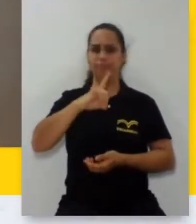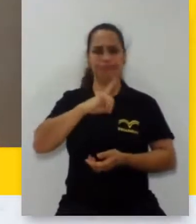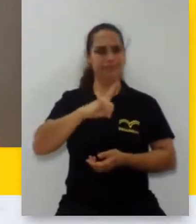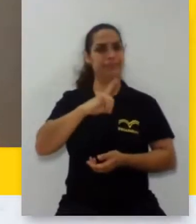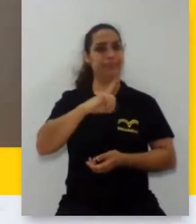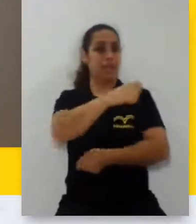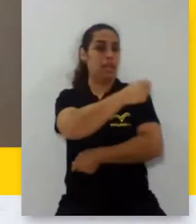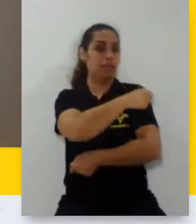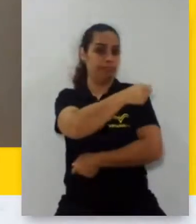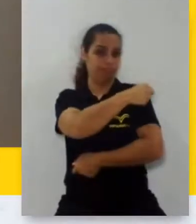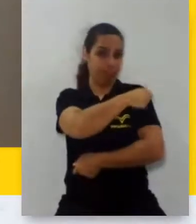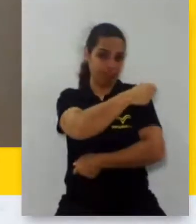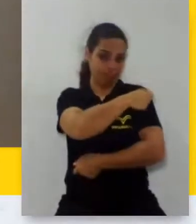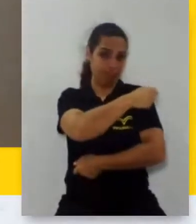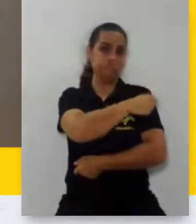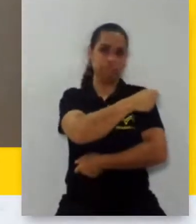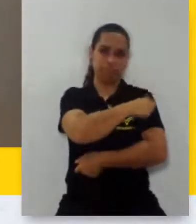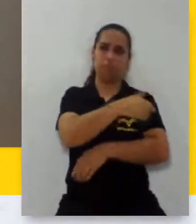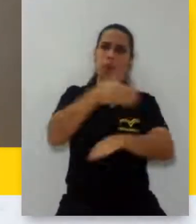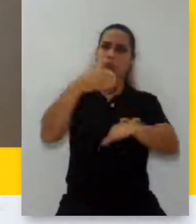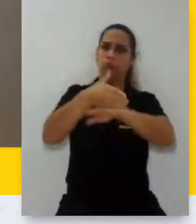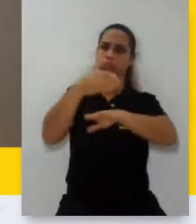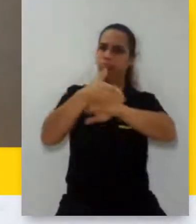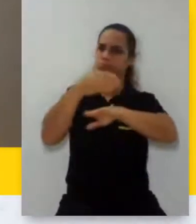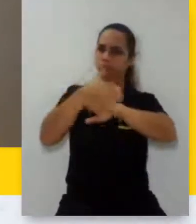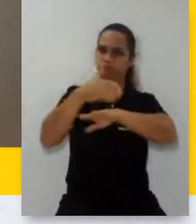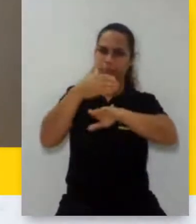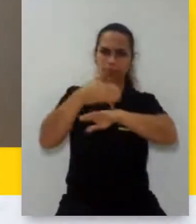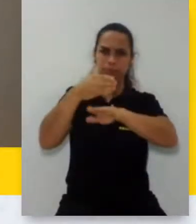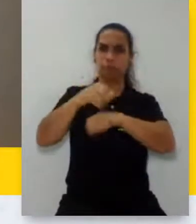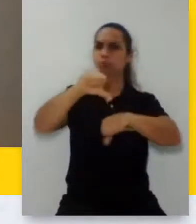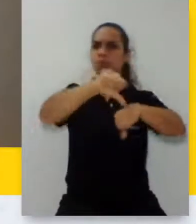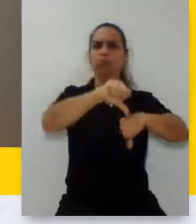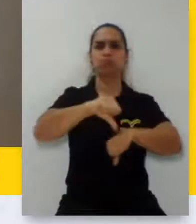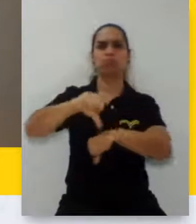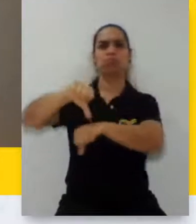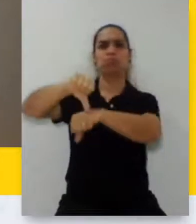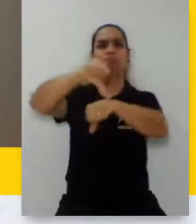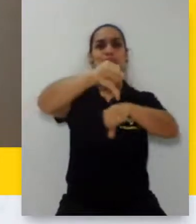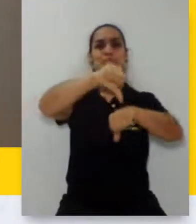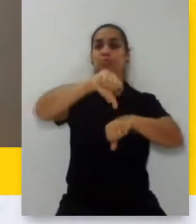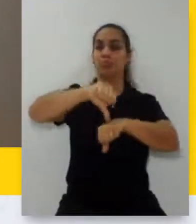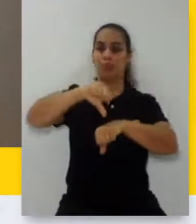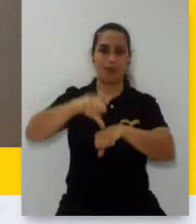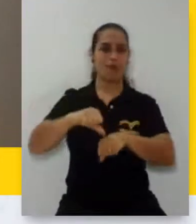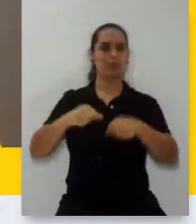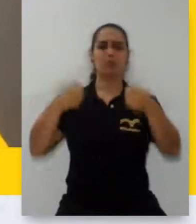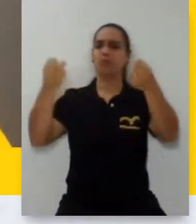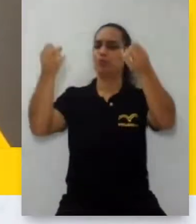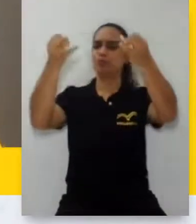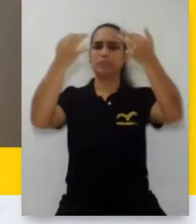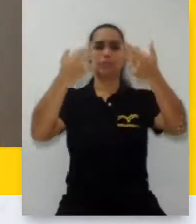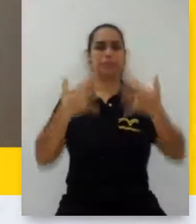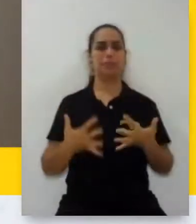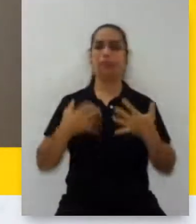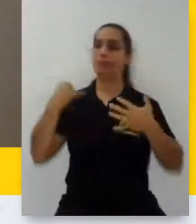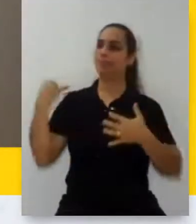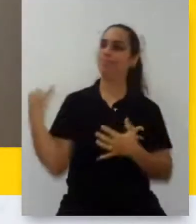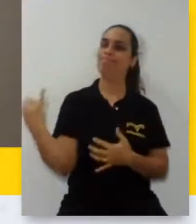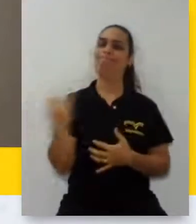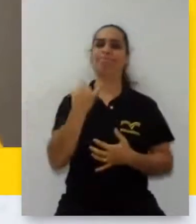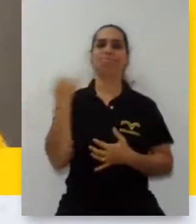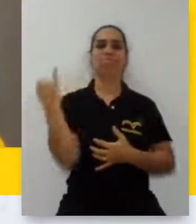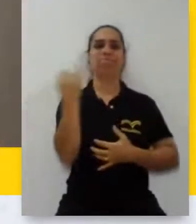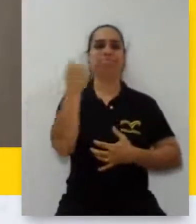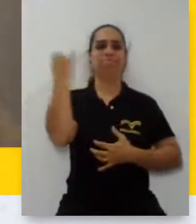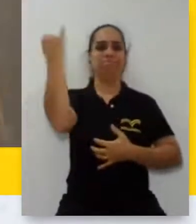mundo confirmando as suas palavras, né, dizendo que realmente é um tema muito importante, e eu acho que está todo mundo ali se